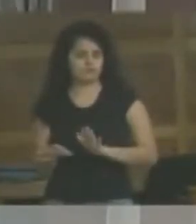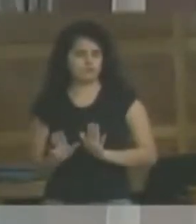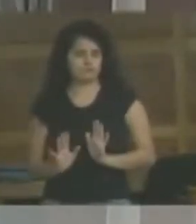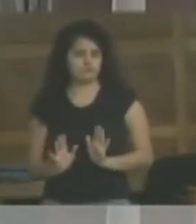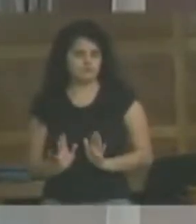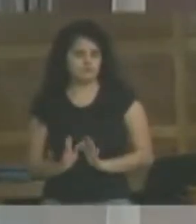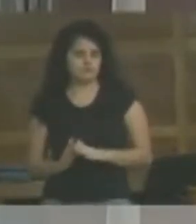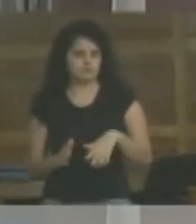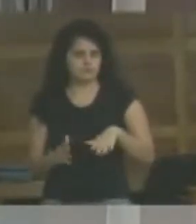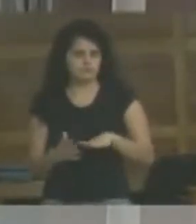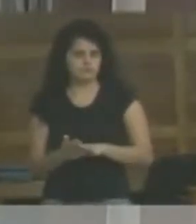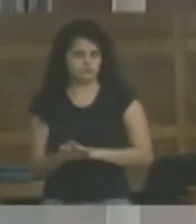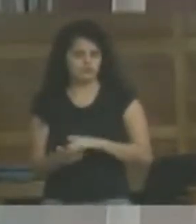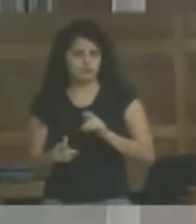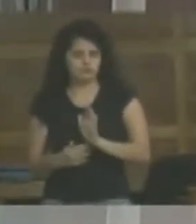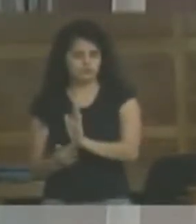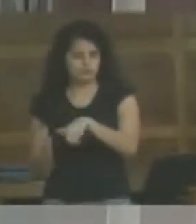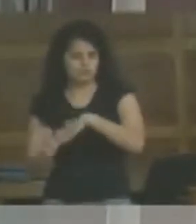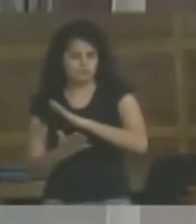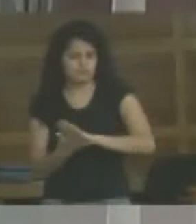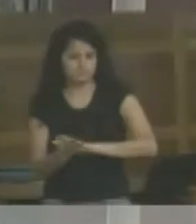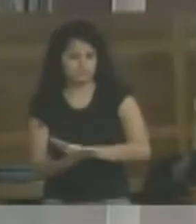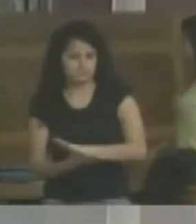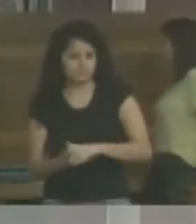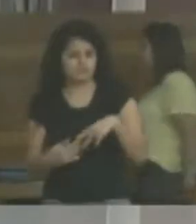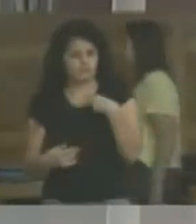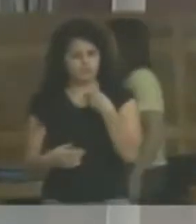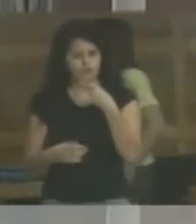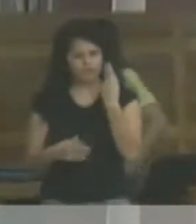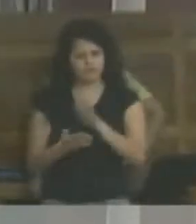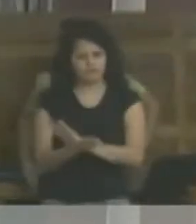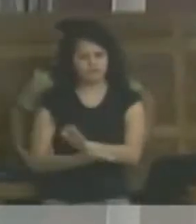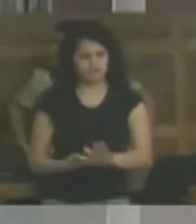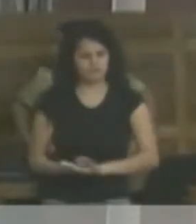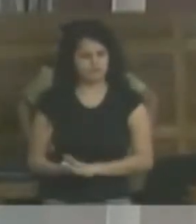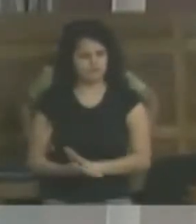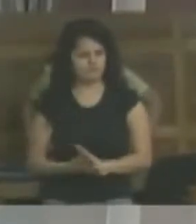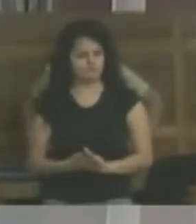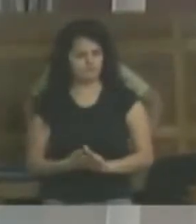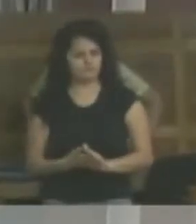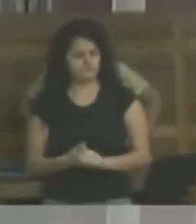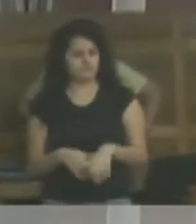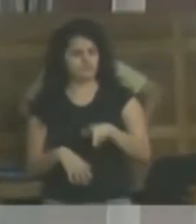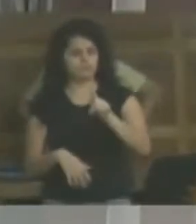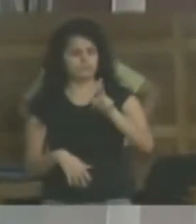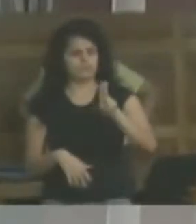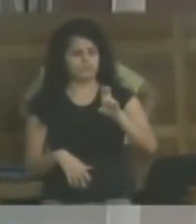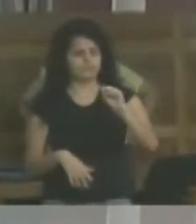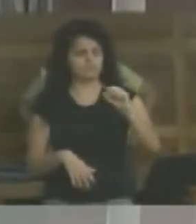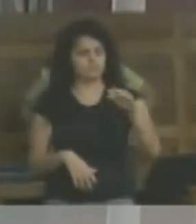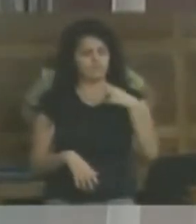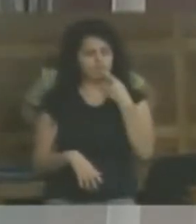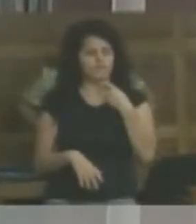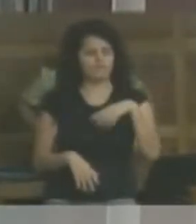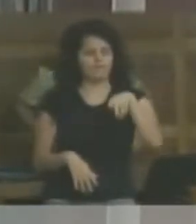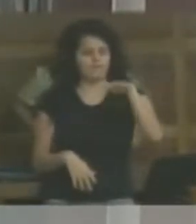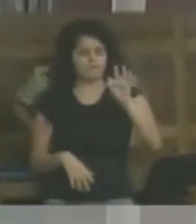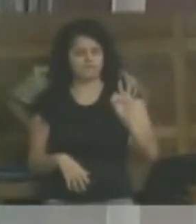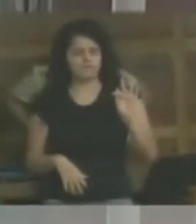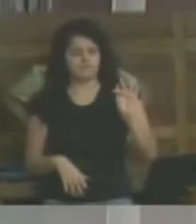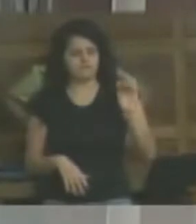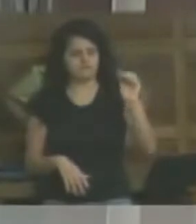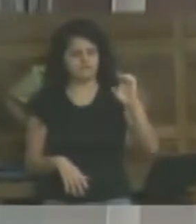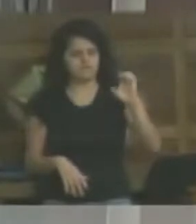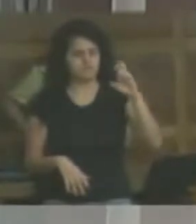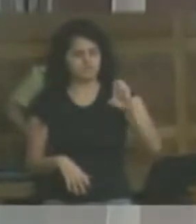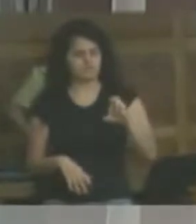teve a acrescentar, não pode falar nada. E o Gustavo? A FAETEC está presente. Mas a FAETEC não está funcionando, como muita coisa